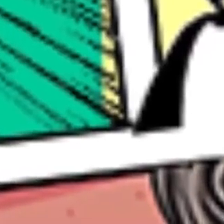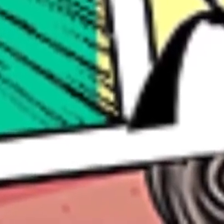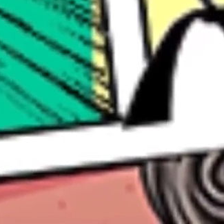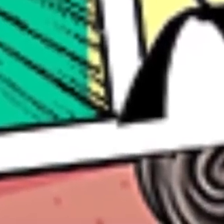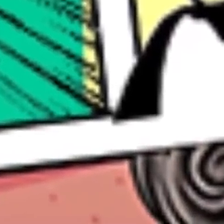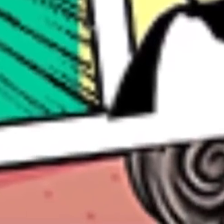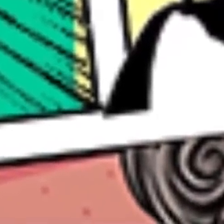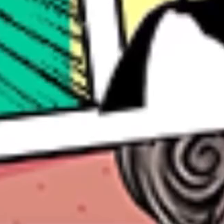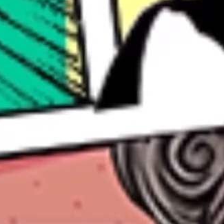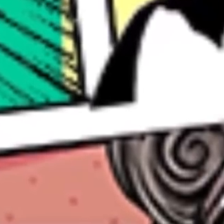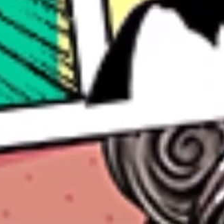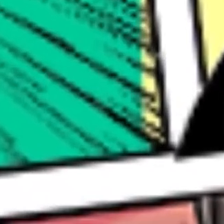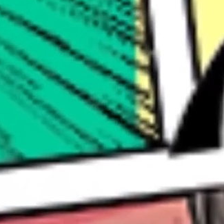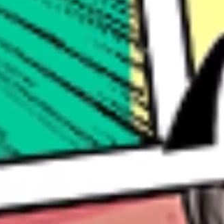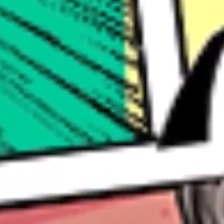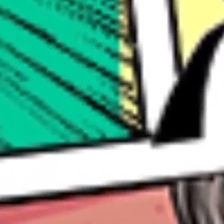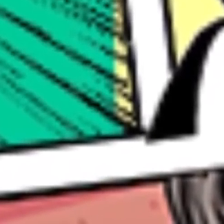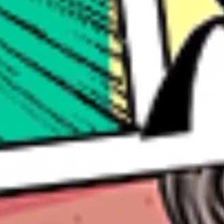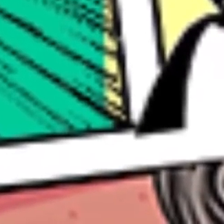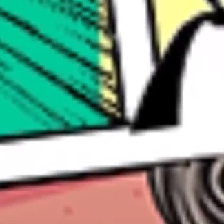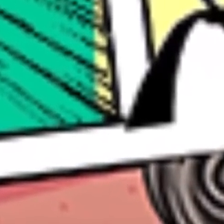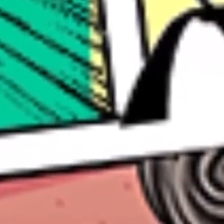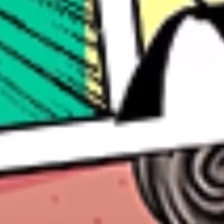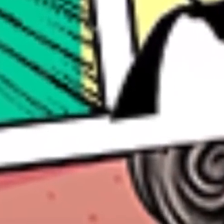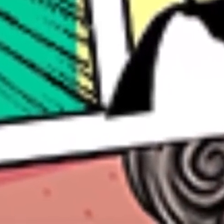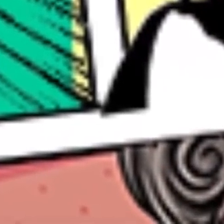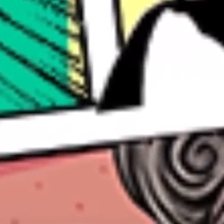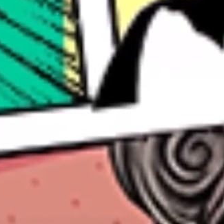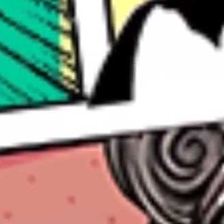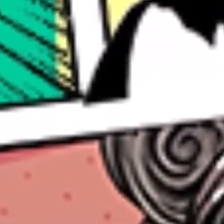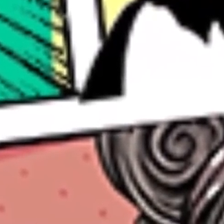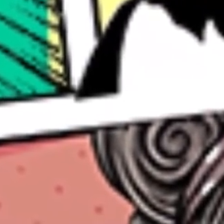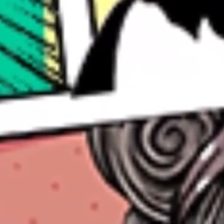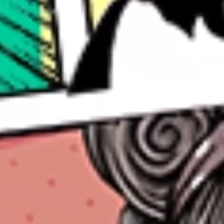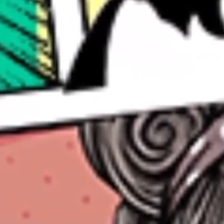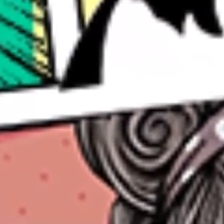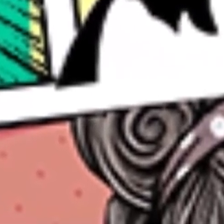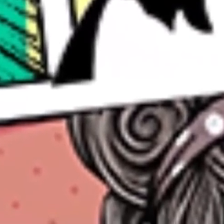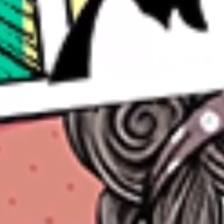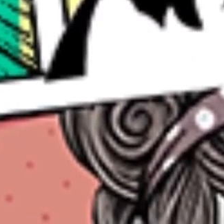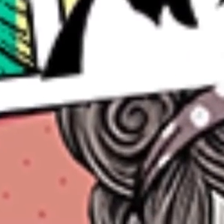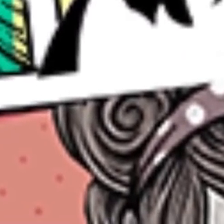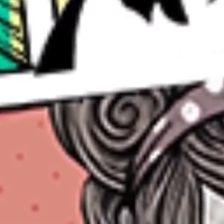Toda mulher. Toda mulher. Toda mulher.